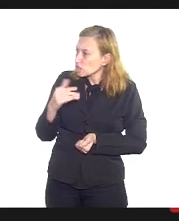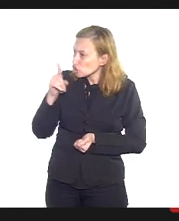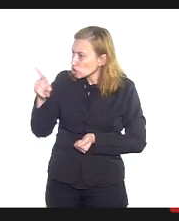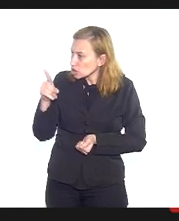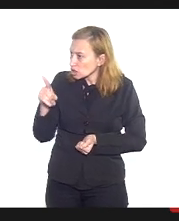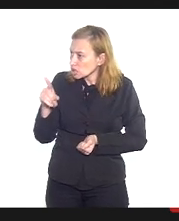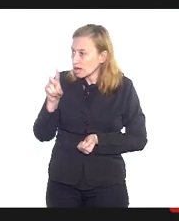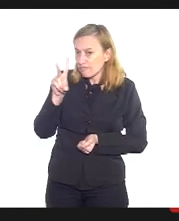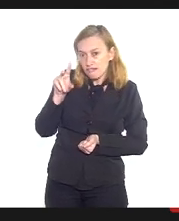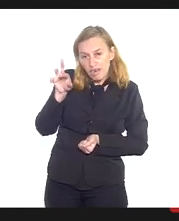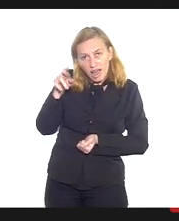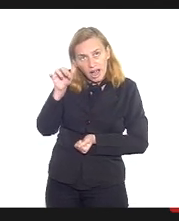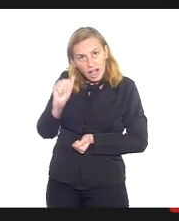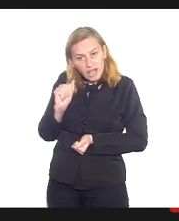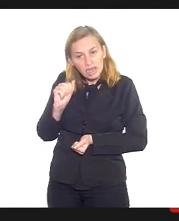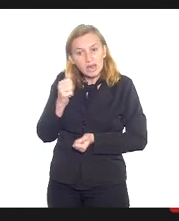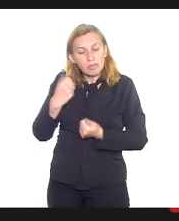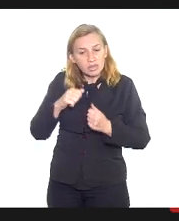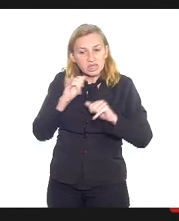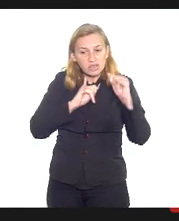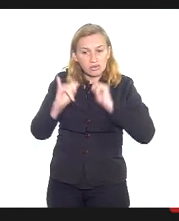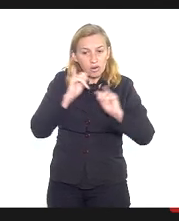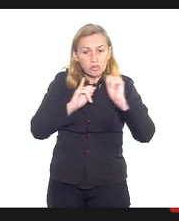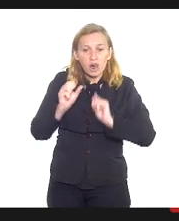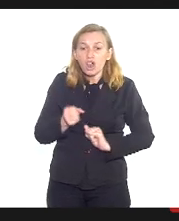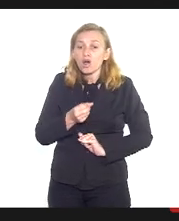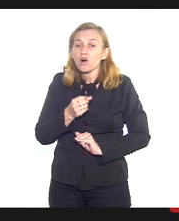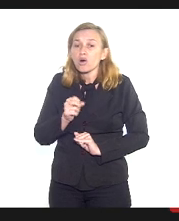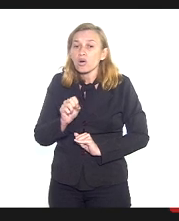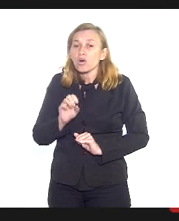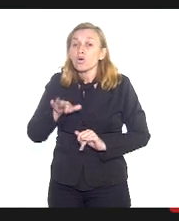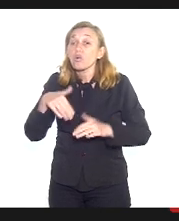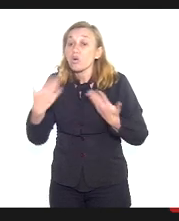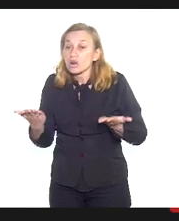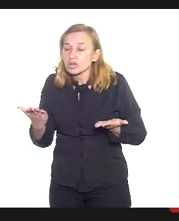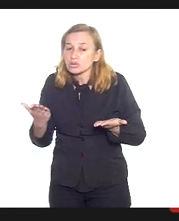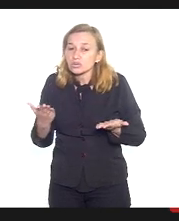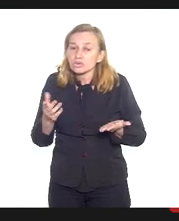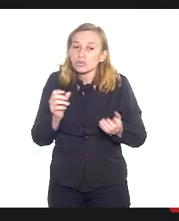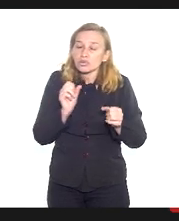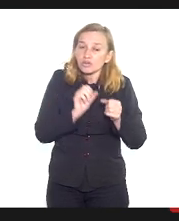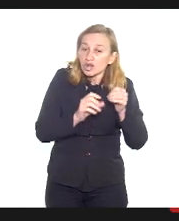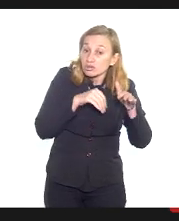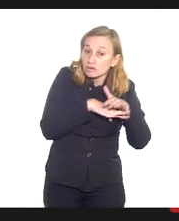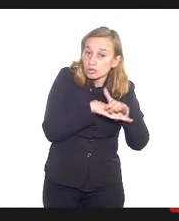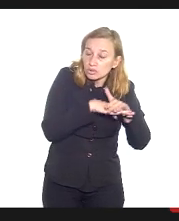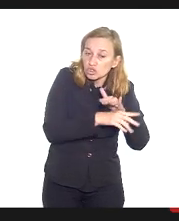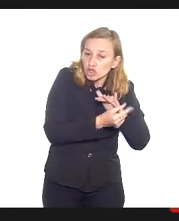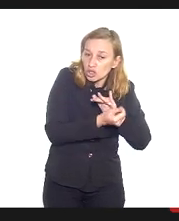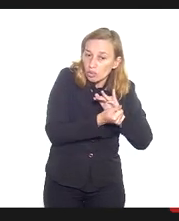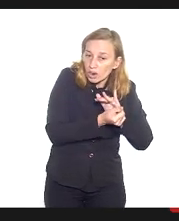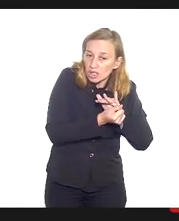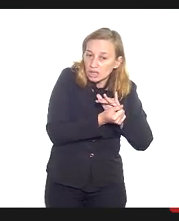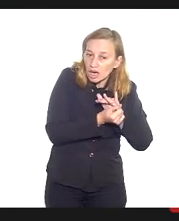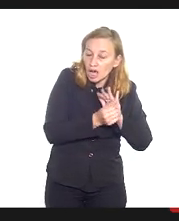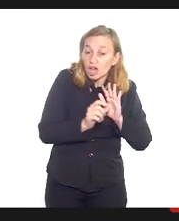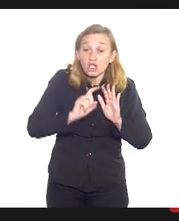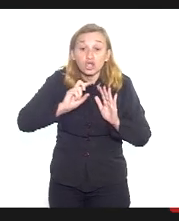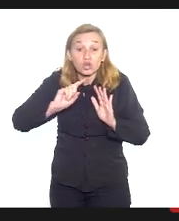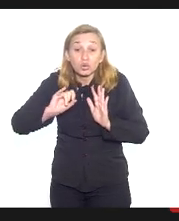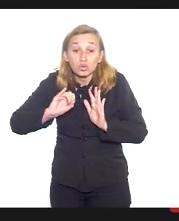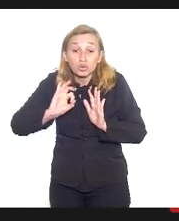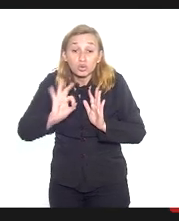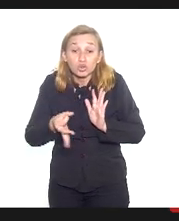das varas, a vara tem que informar quando foi feito, como foi feito e qual é o dispêndio. Os juros é